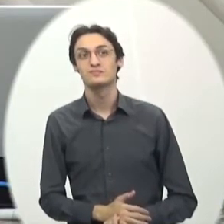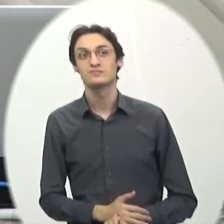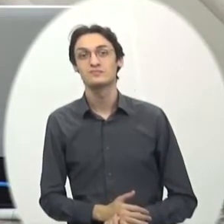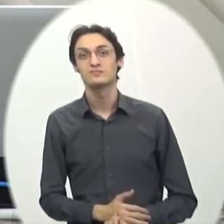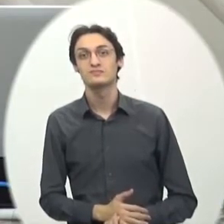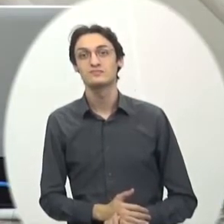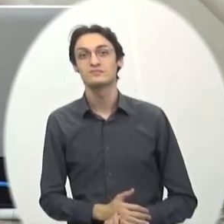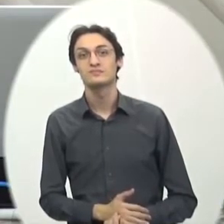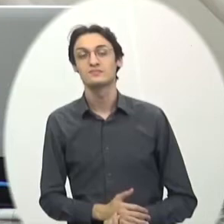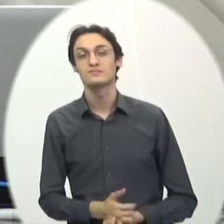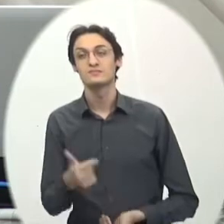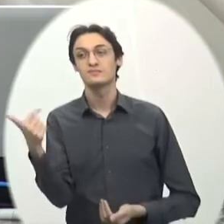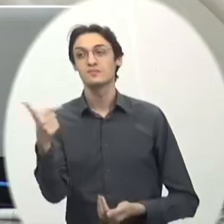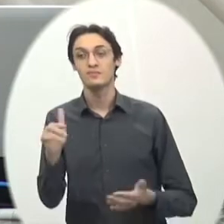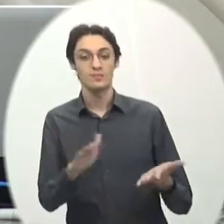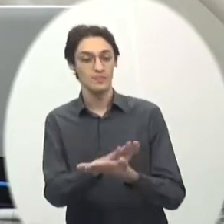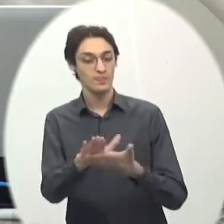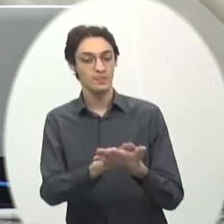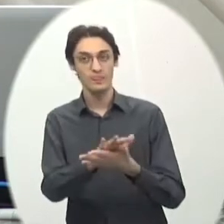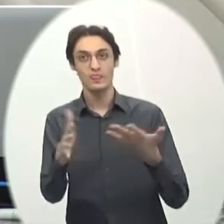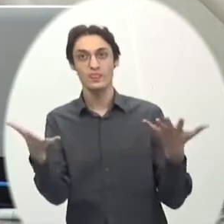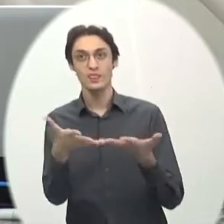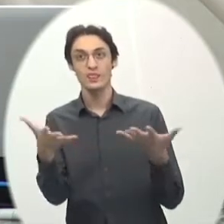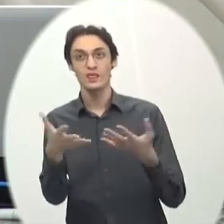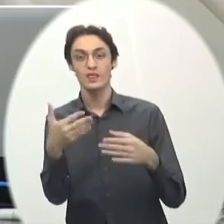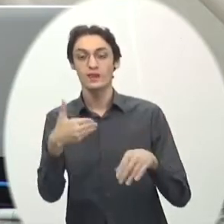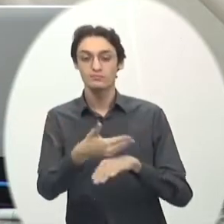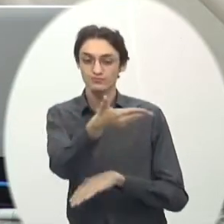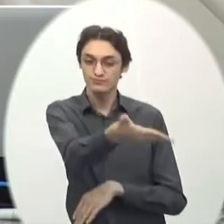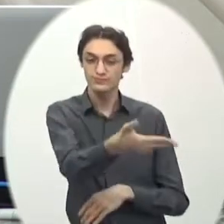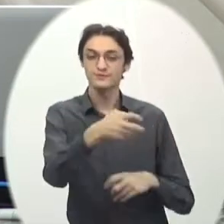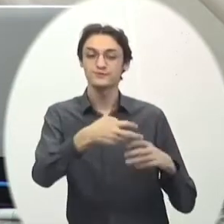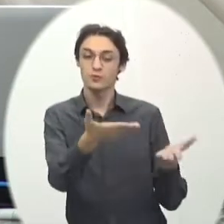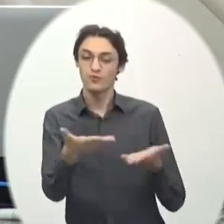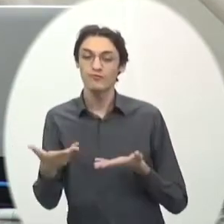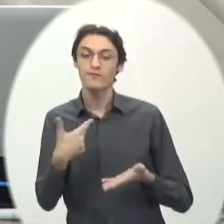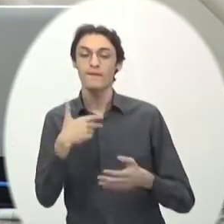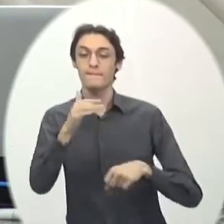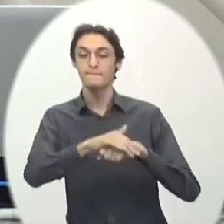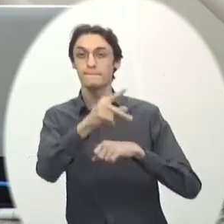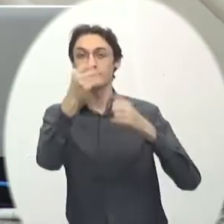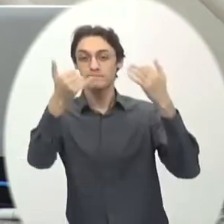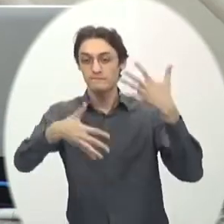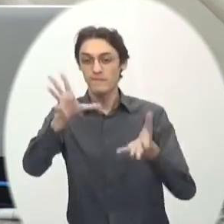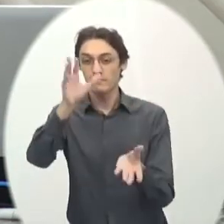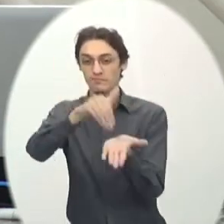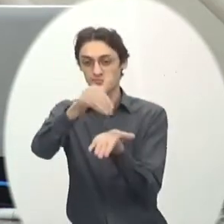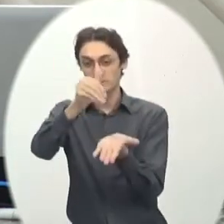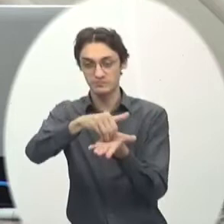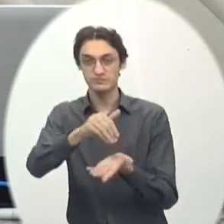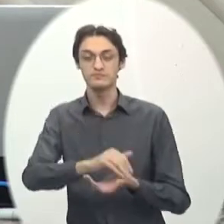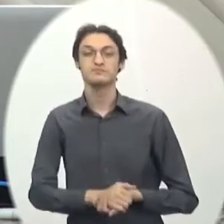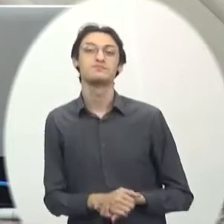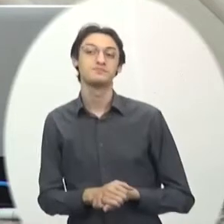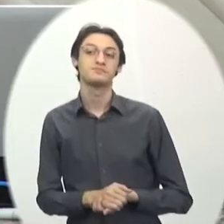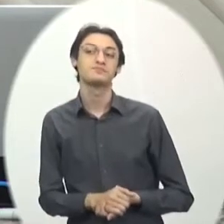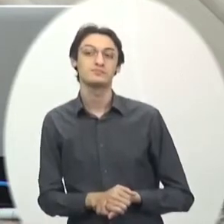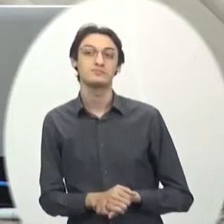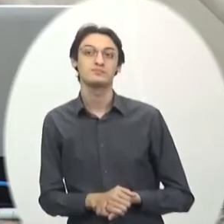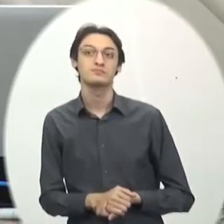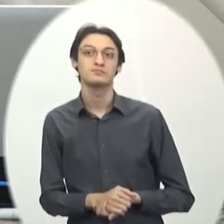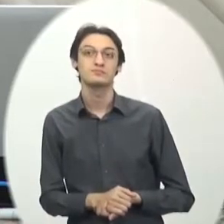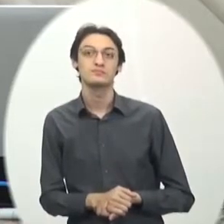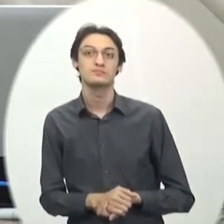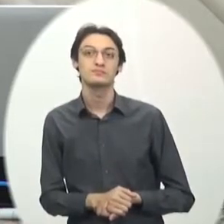quero passar o nosso convidado para fazer as suas considerações finais, para que a